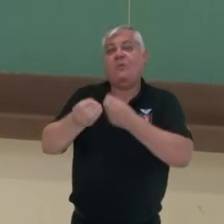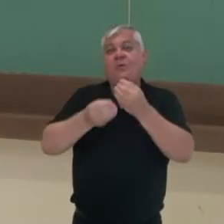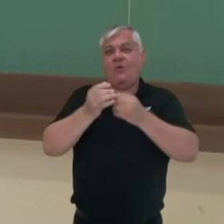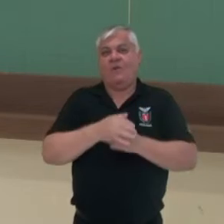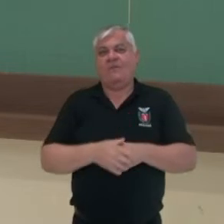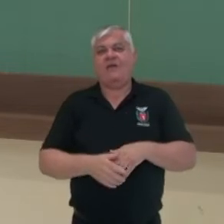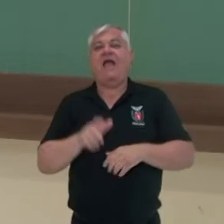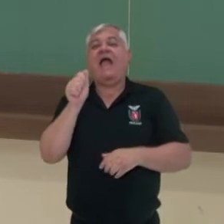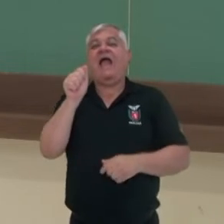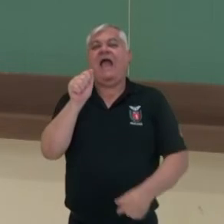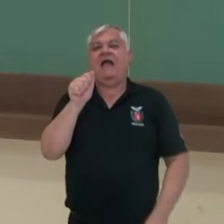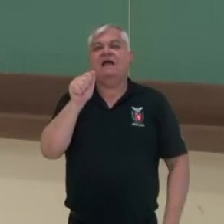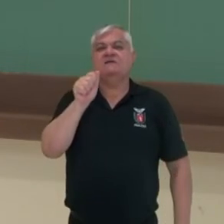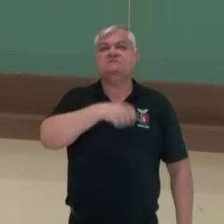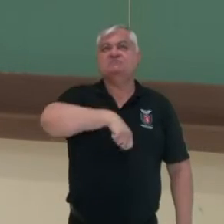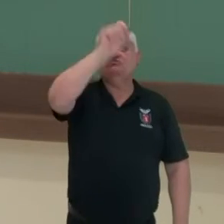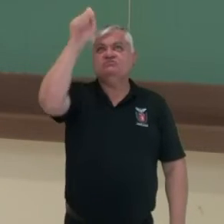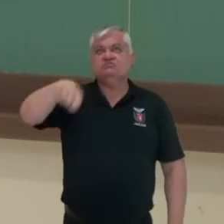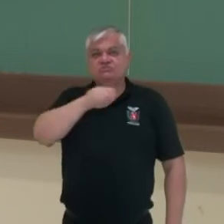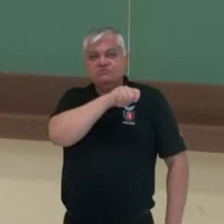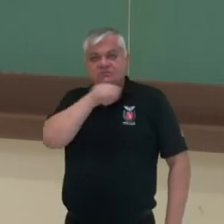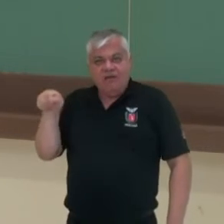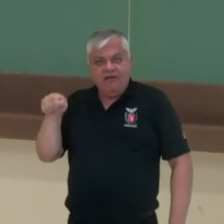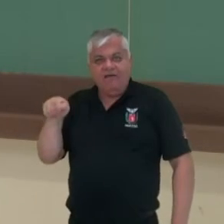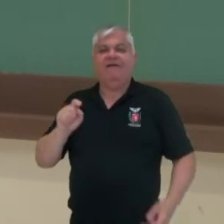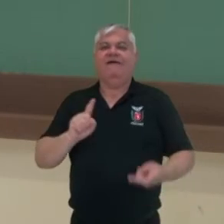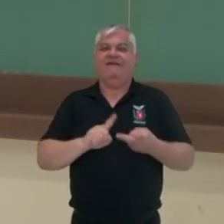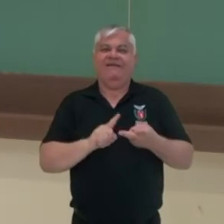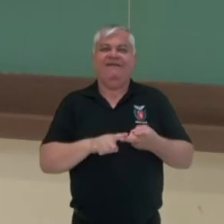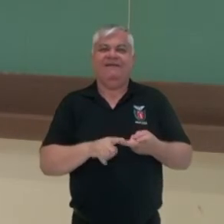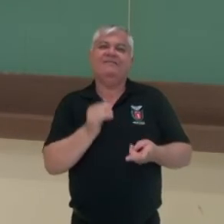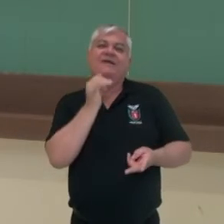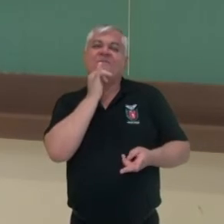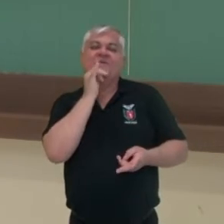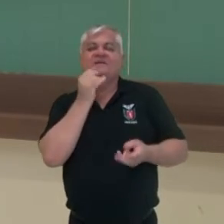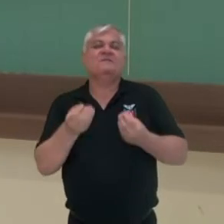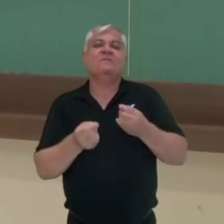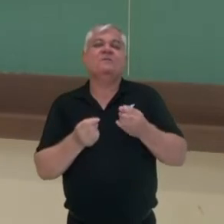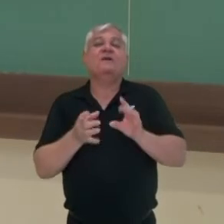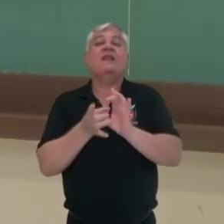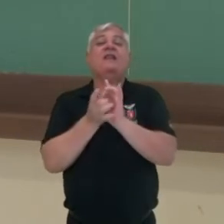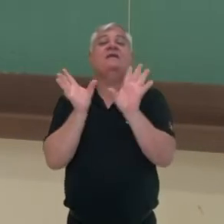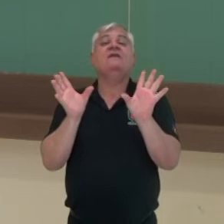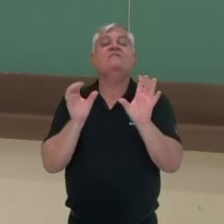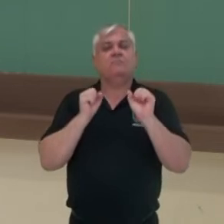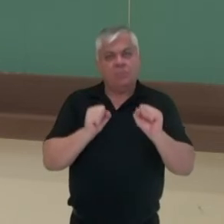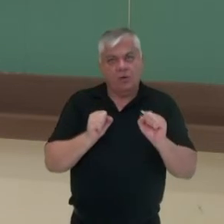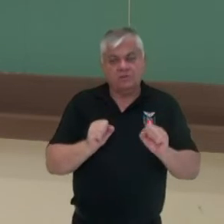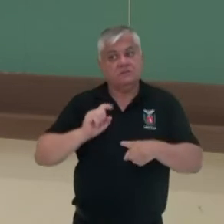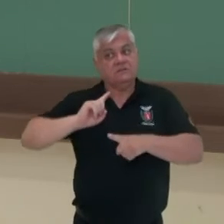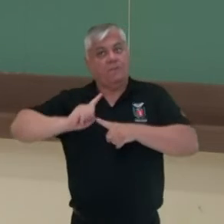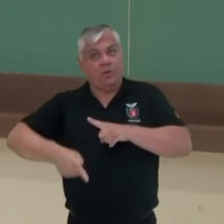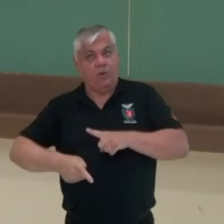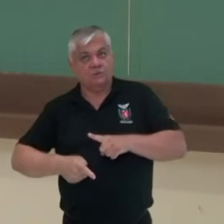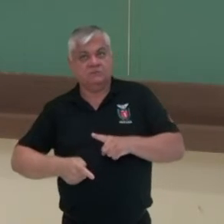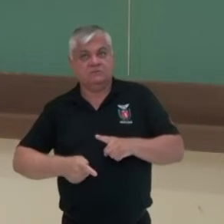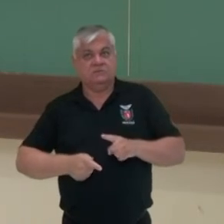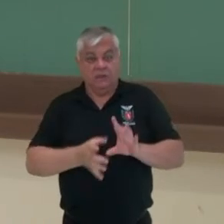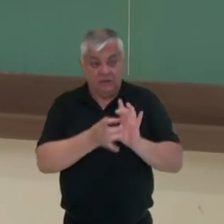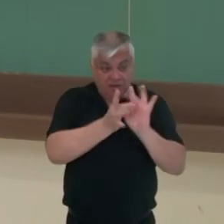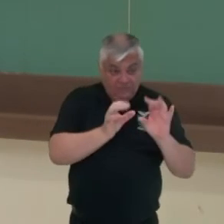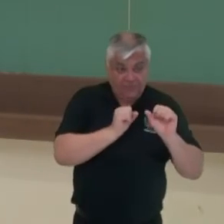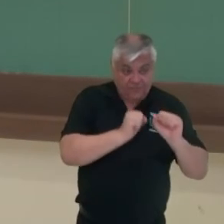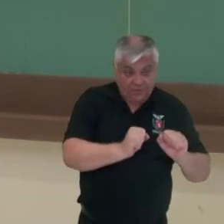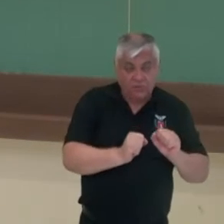o A, né? Então, seria mais ou menos dessa forma. E o que seria permitido e proibido? Ficou aí a criatividade de